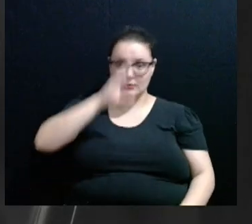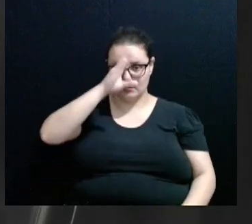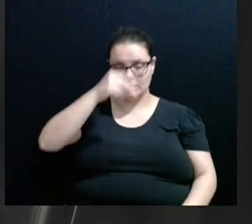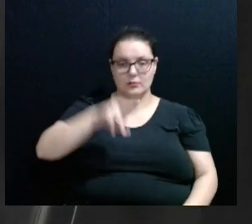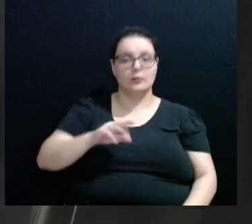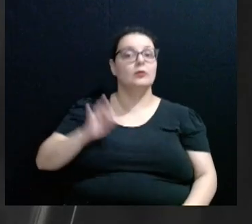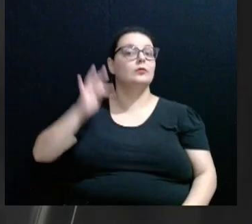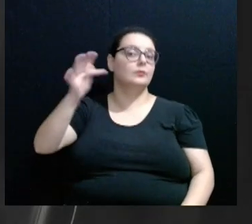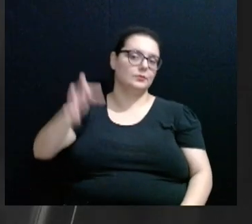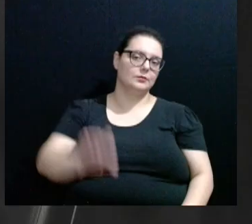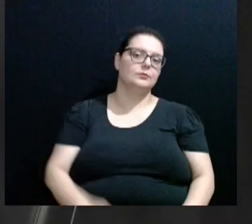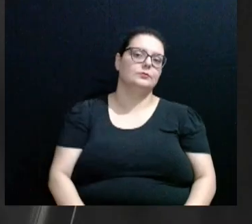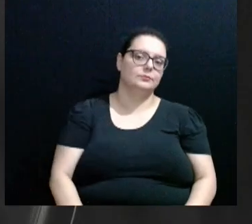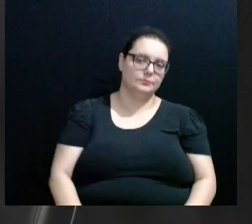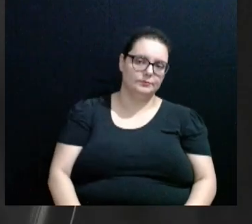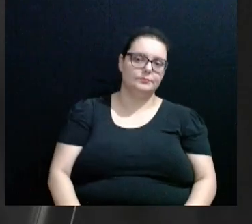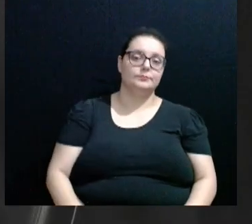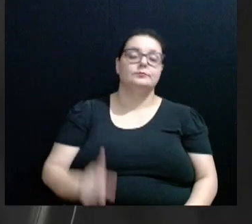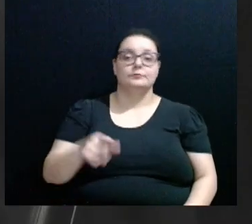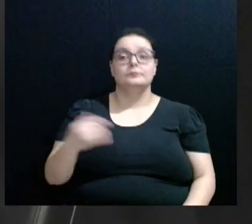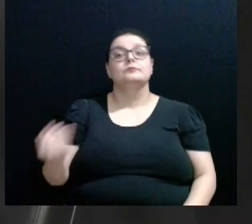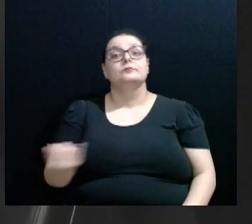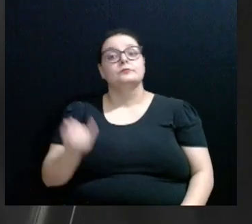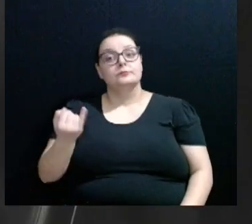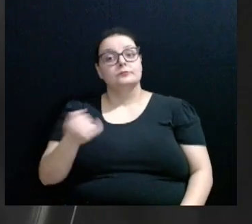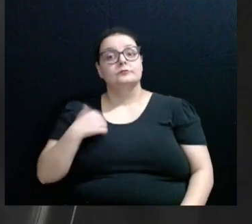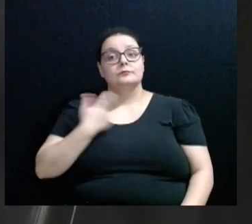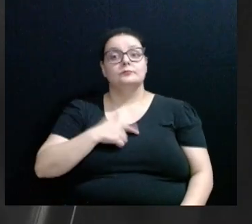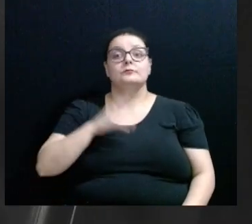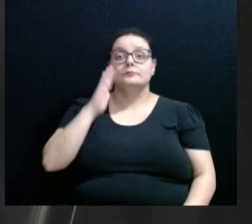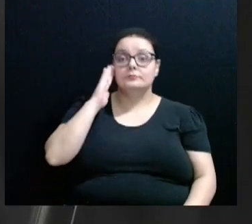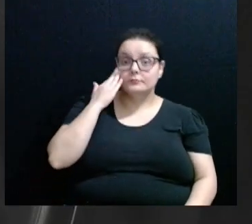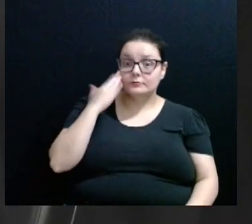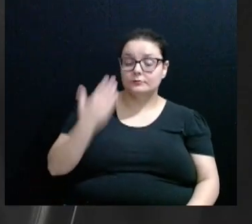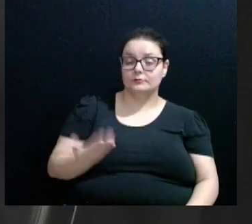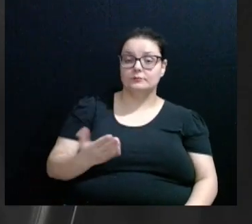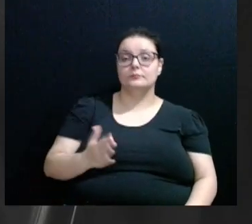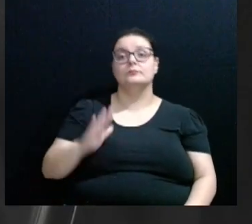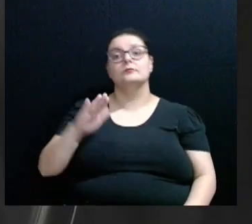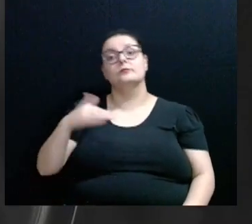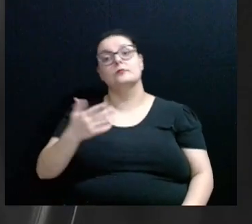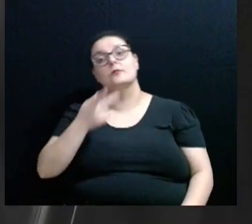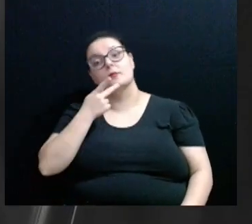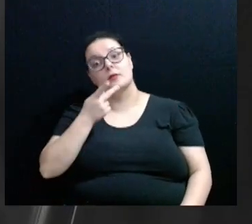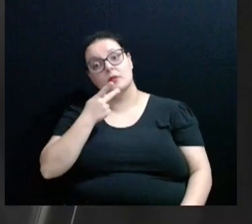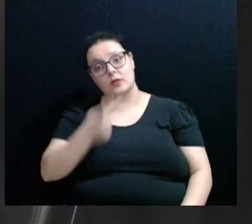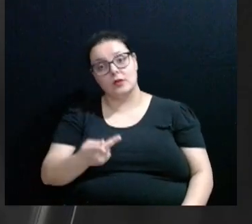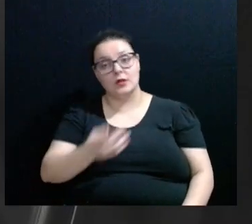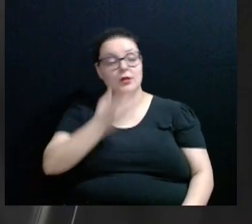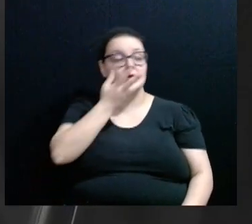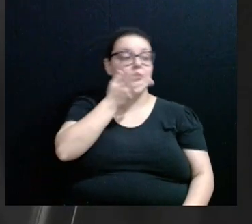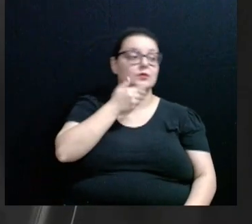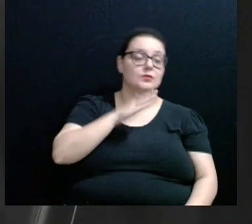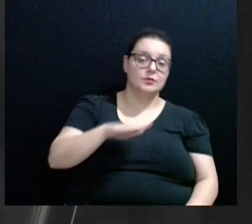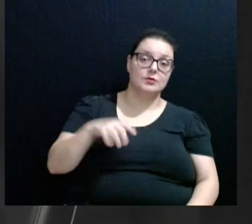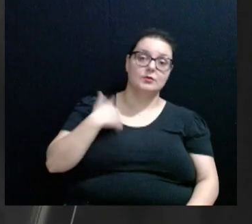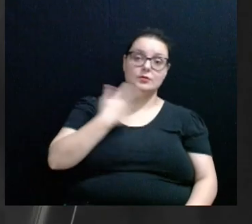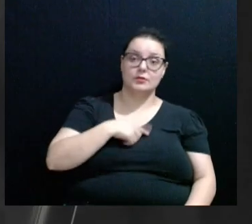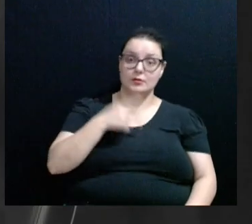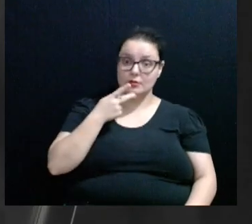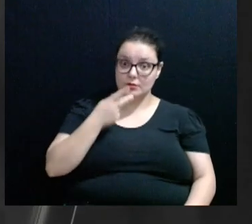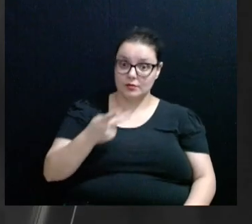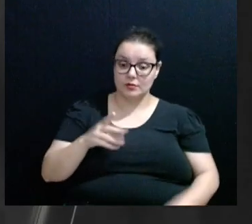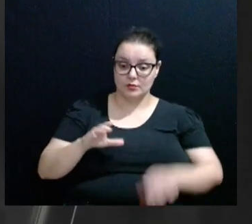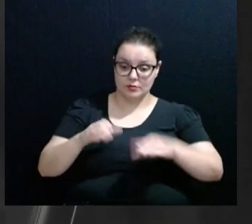futuro. Então, é muito importante que a gente entenda que quando a gente está falando de criança, a gente está falando de um grupo